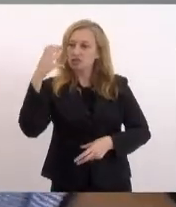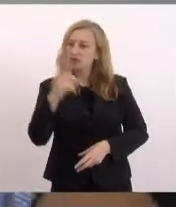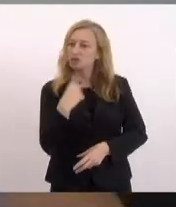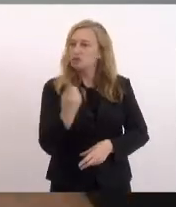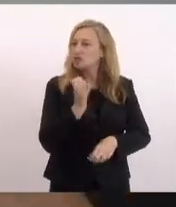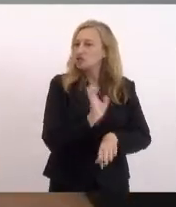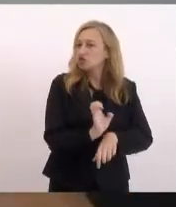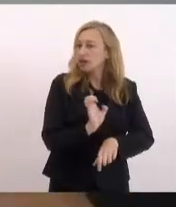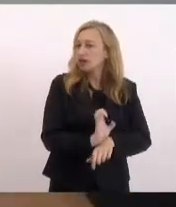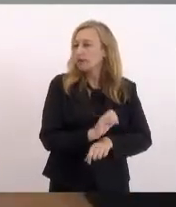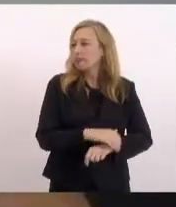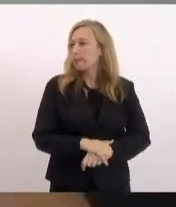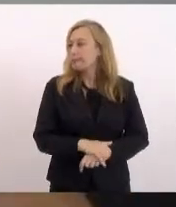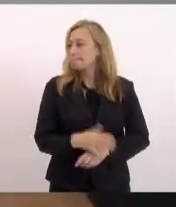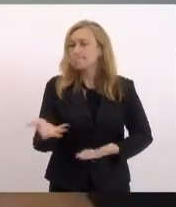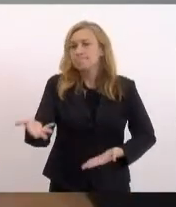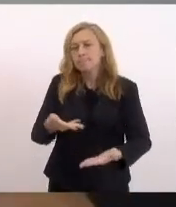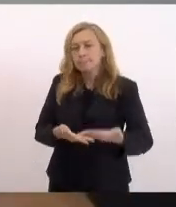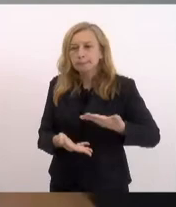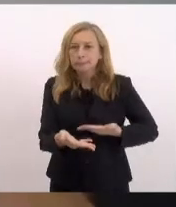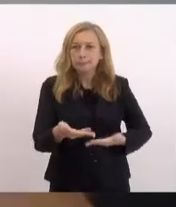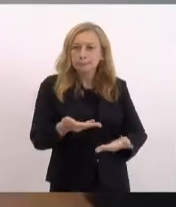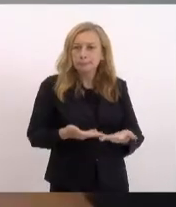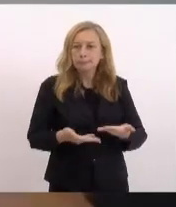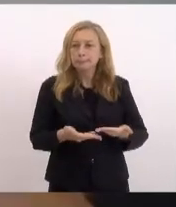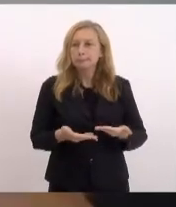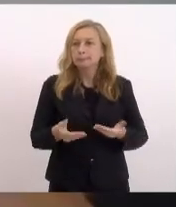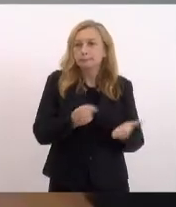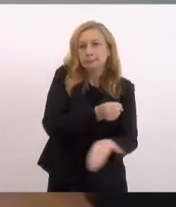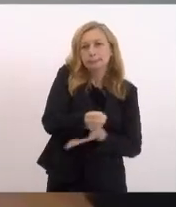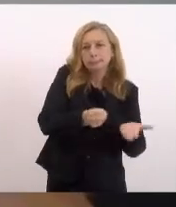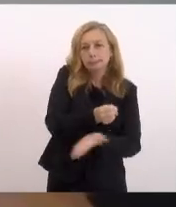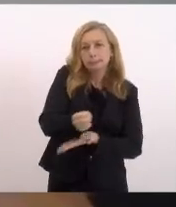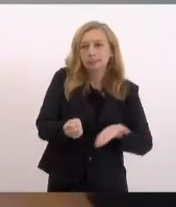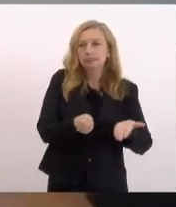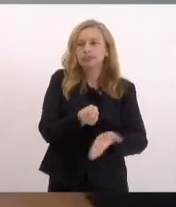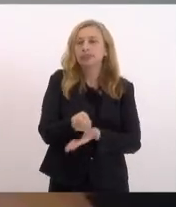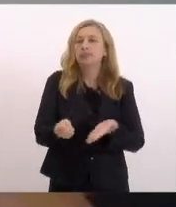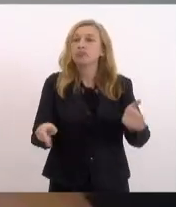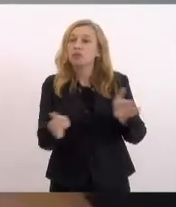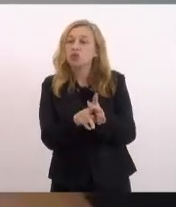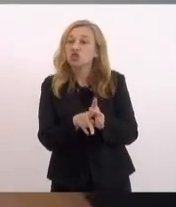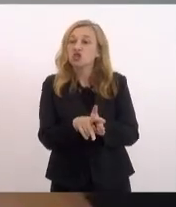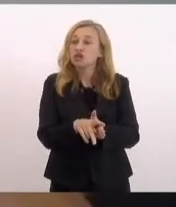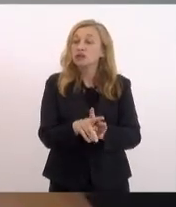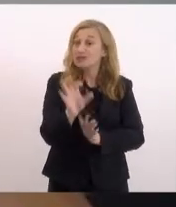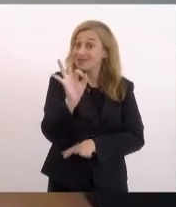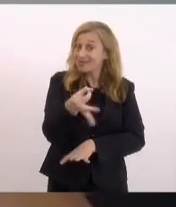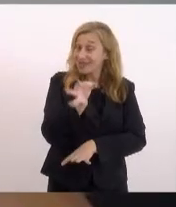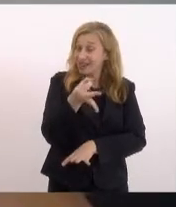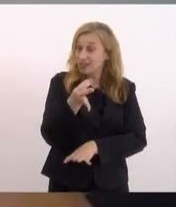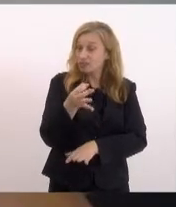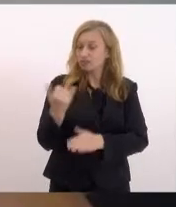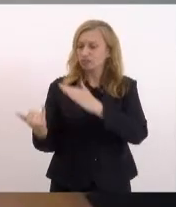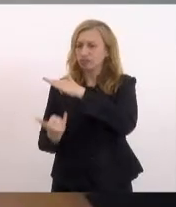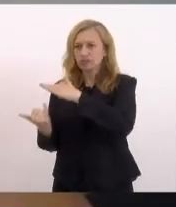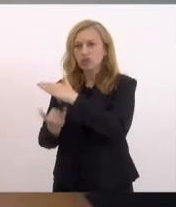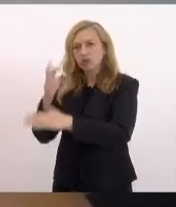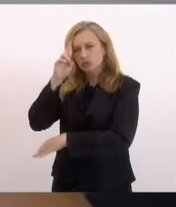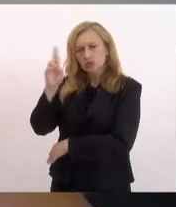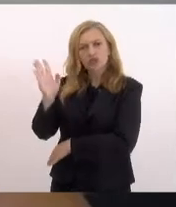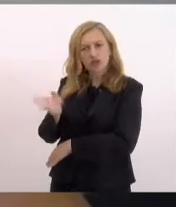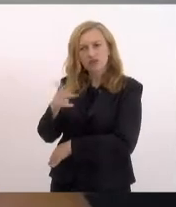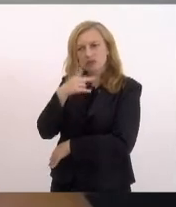são parcerias baseadas em projetos muito concretos que essas instituições que Vossa Excelência